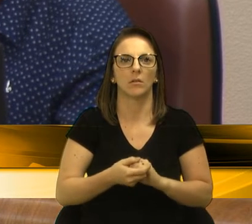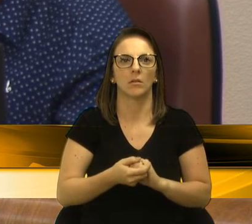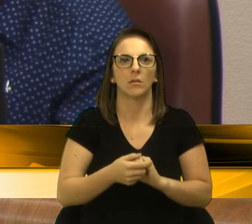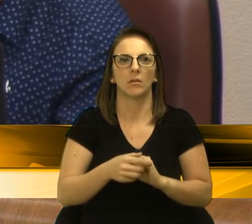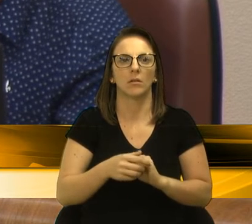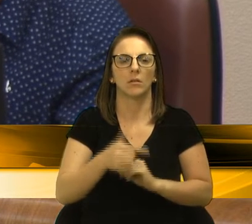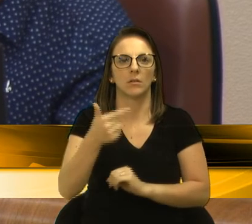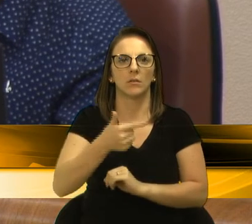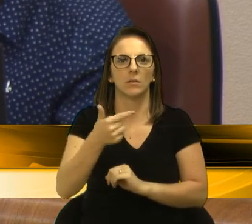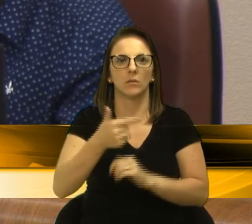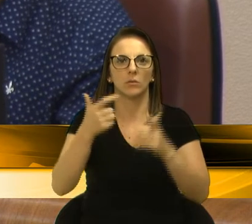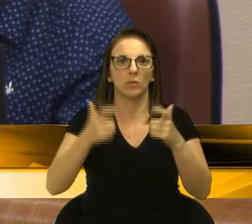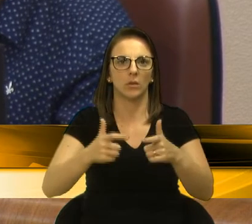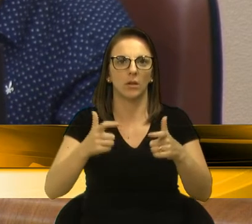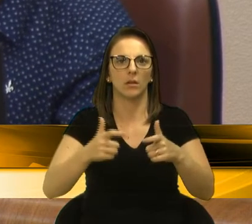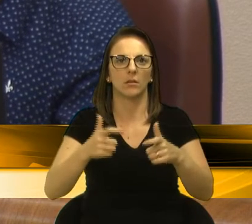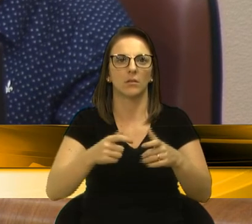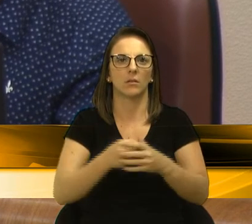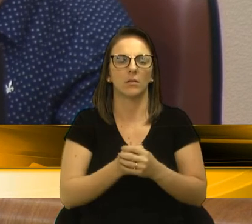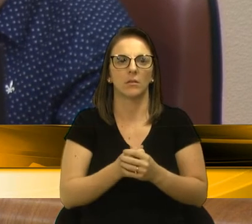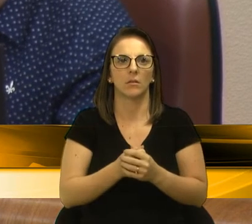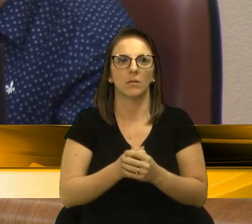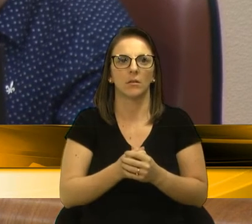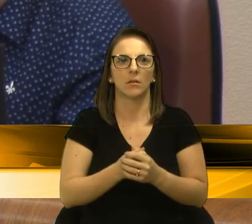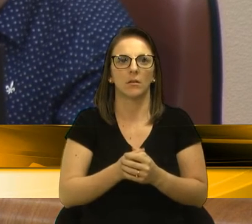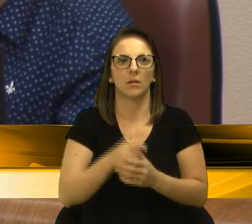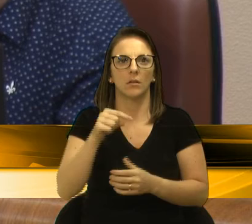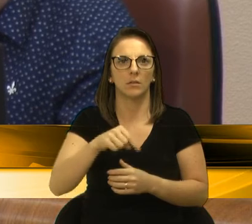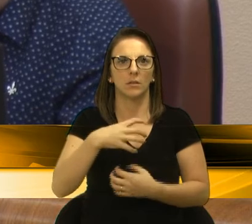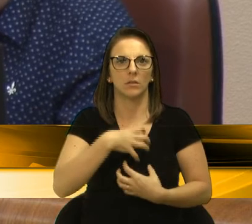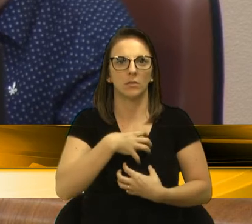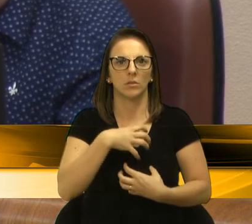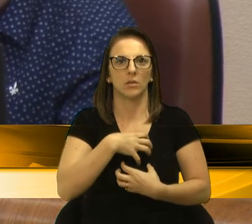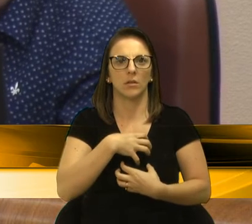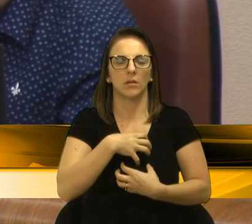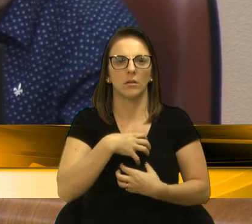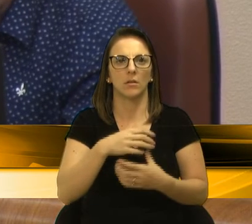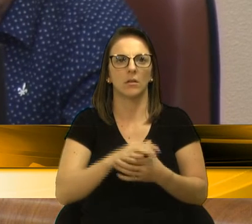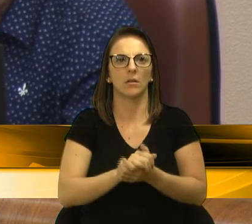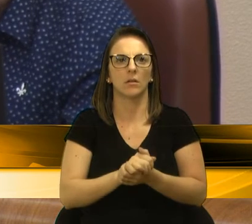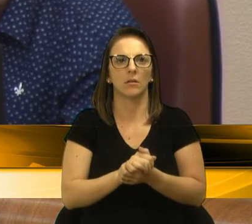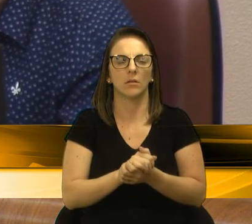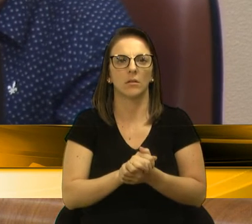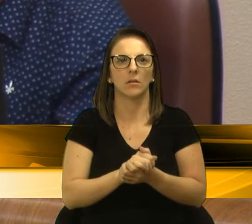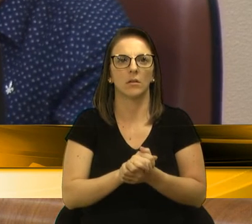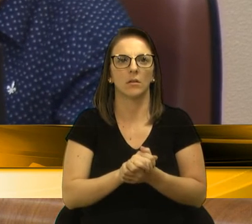segundo lugar, a proposta regular. Esta forma é a que a Lei Federal número